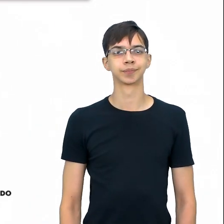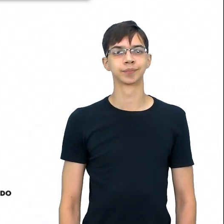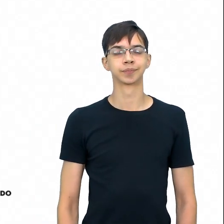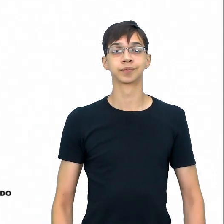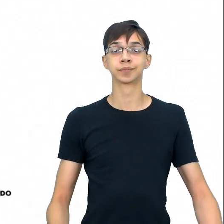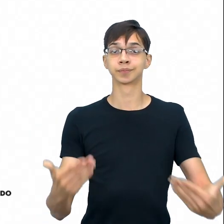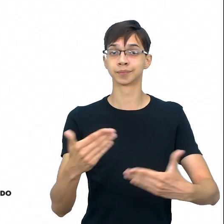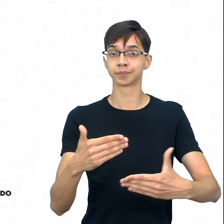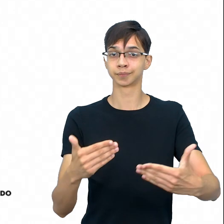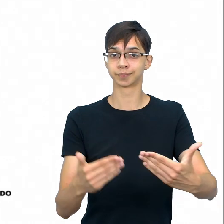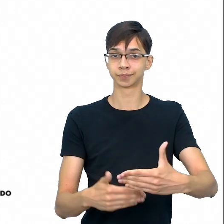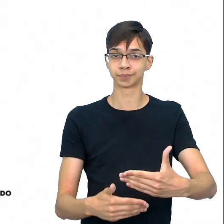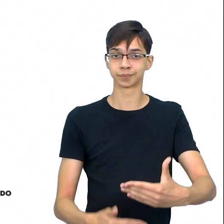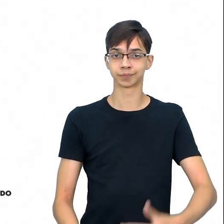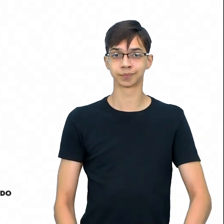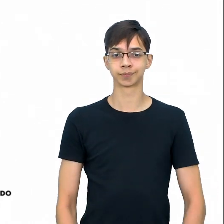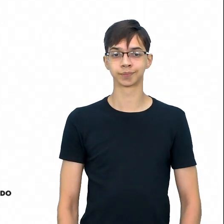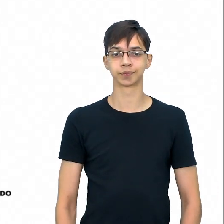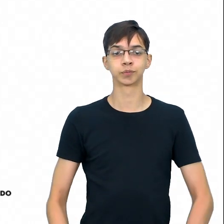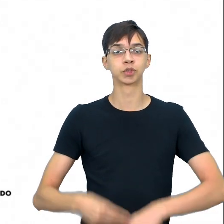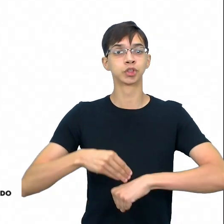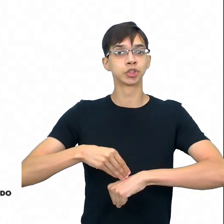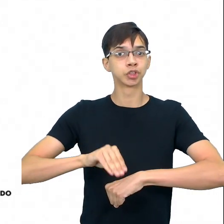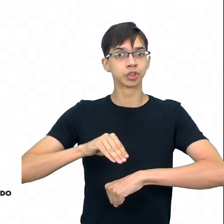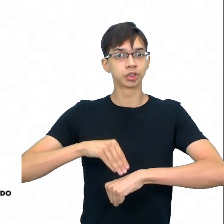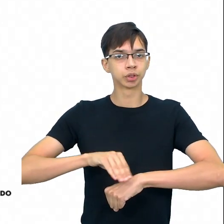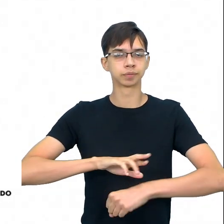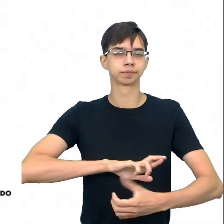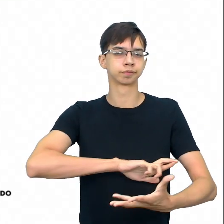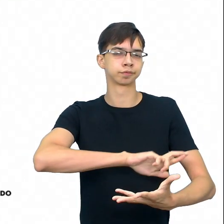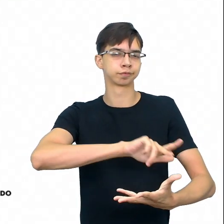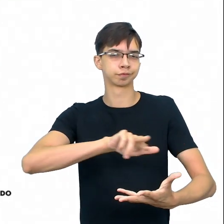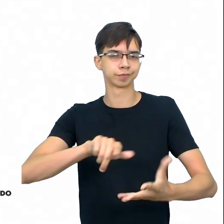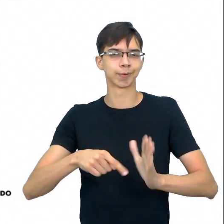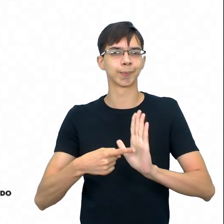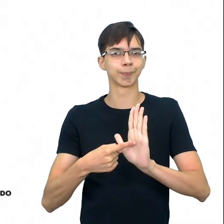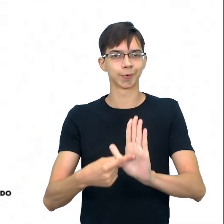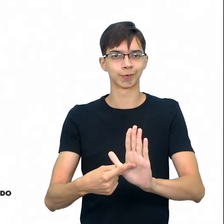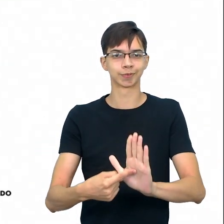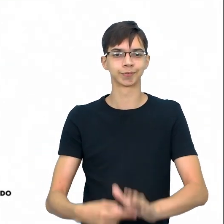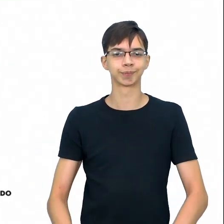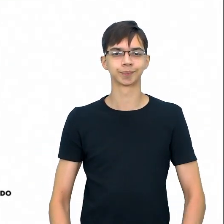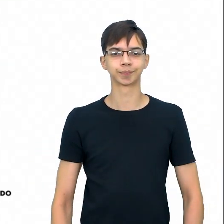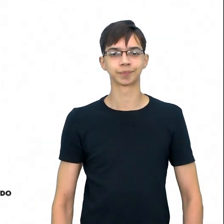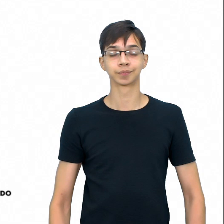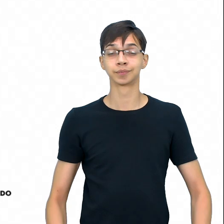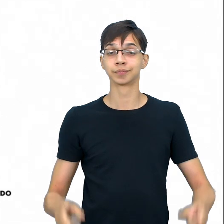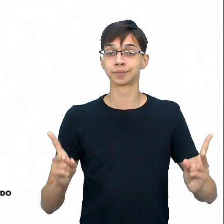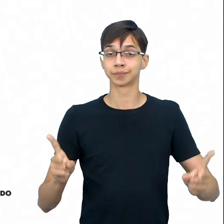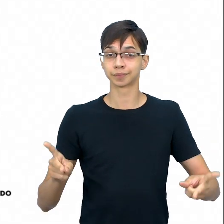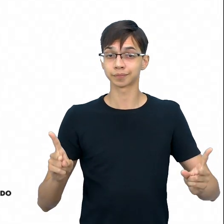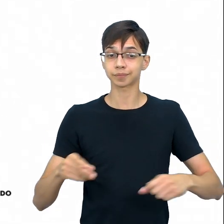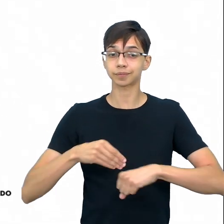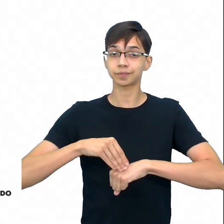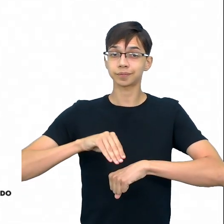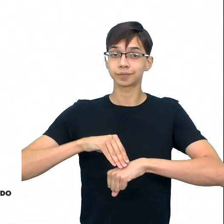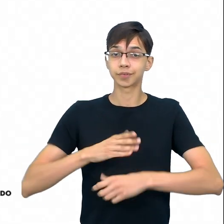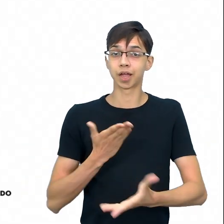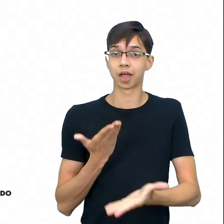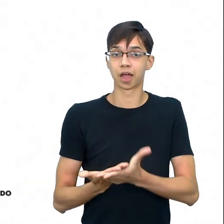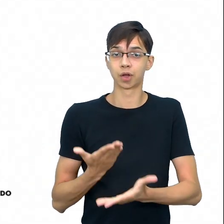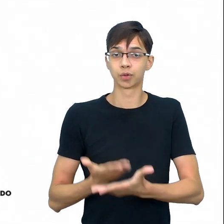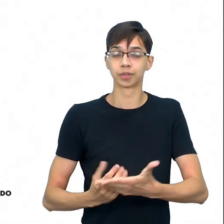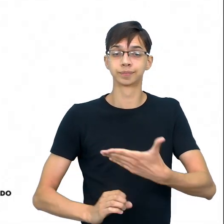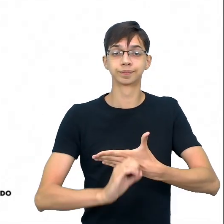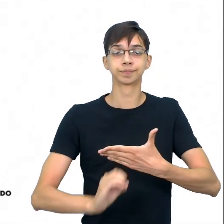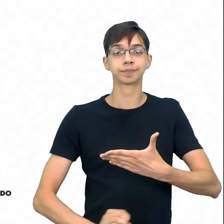nós trazemos outras sugestões, né? Então, dando continuidade aí, nós indicamos uma aula do Centro de Mídias